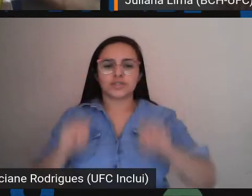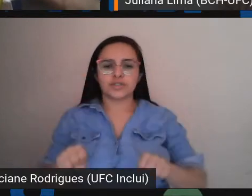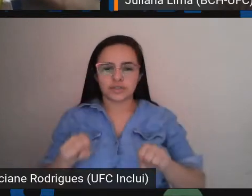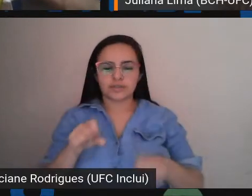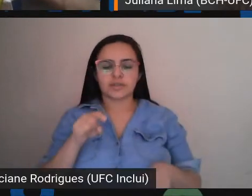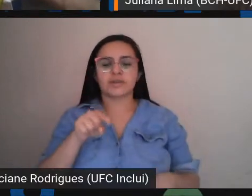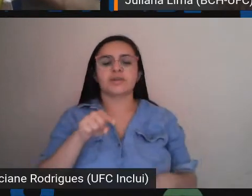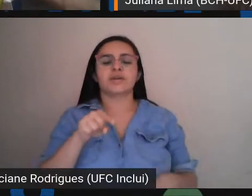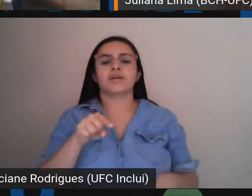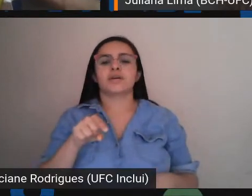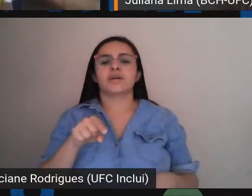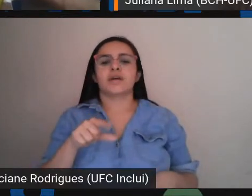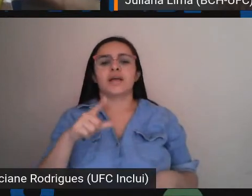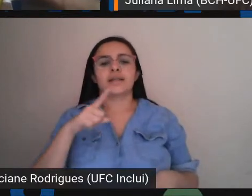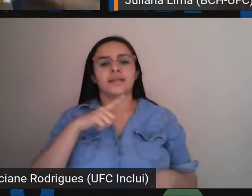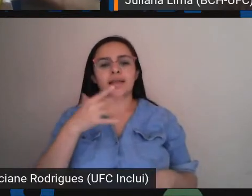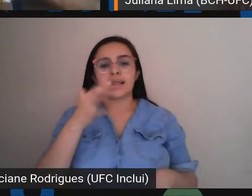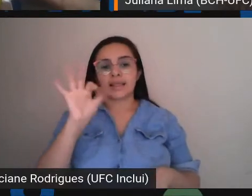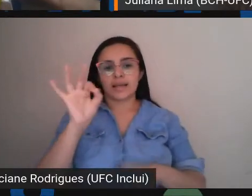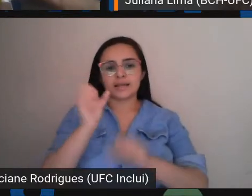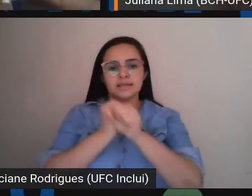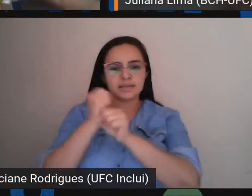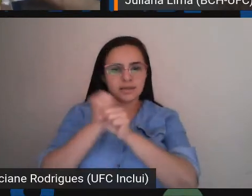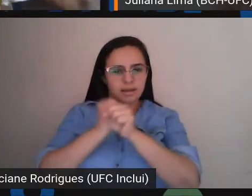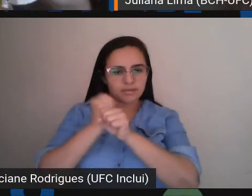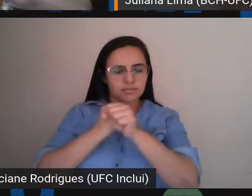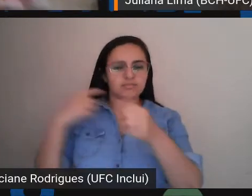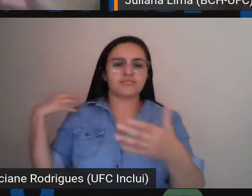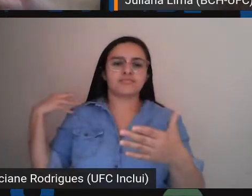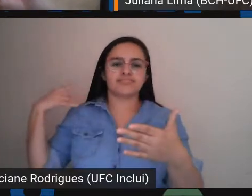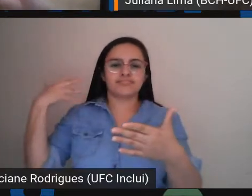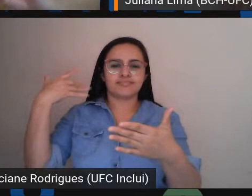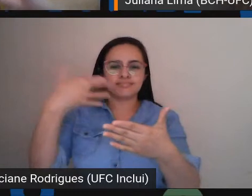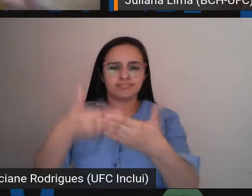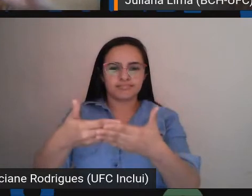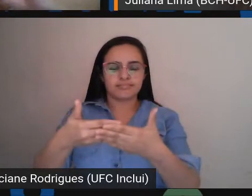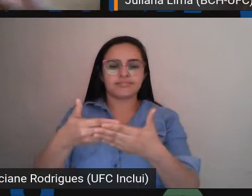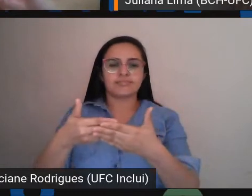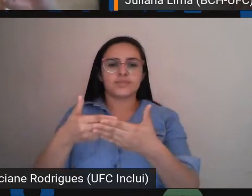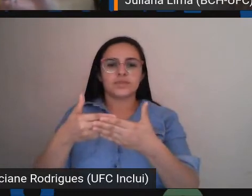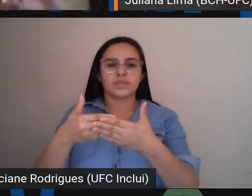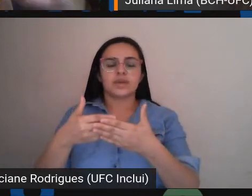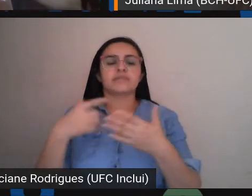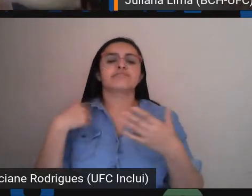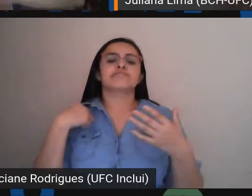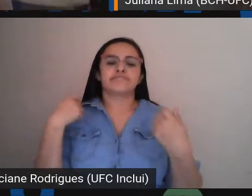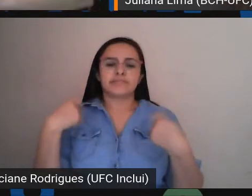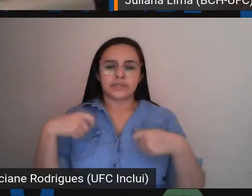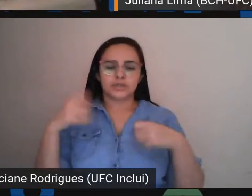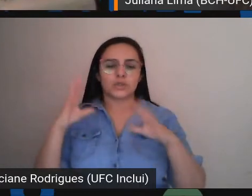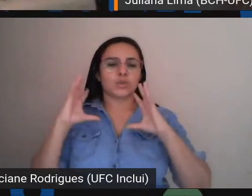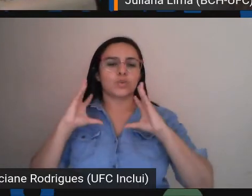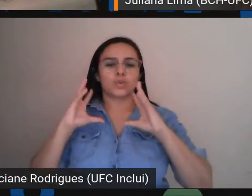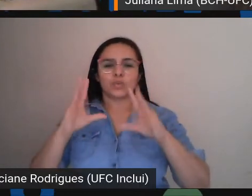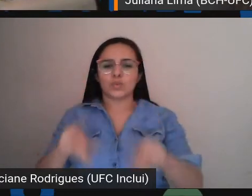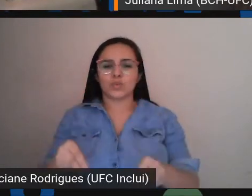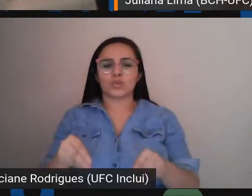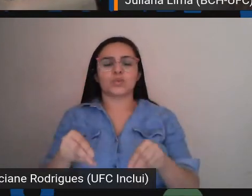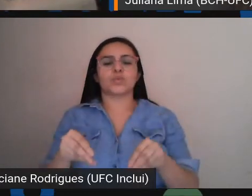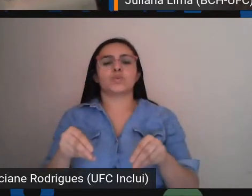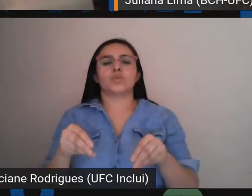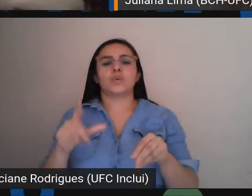consideração os últimos 10 anos? Ela tem que levar em consideração tudo. A vida, tudo que